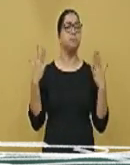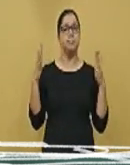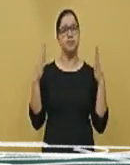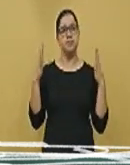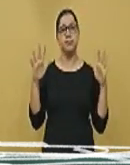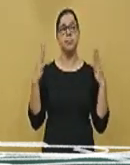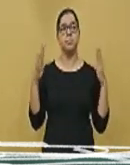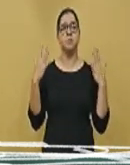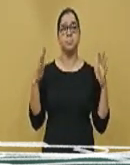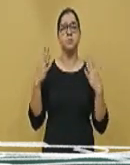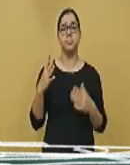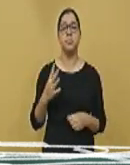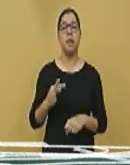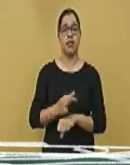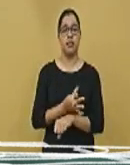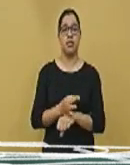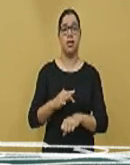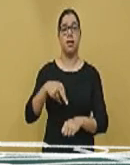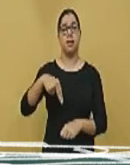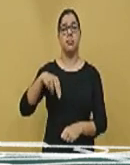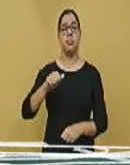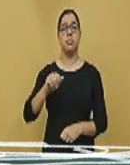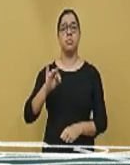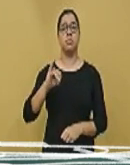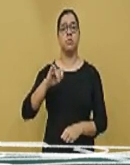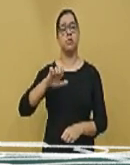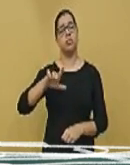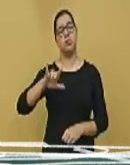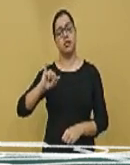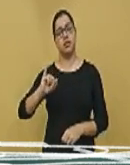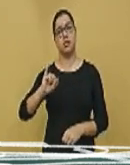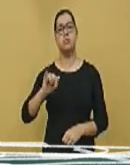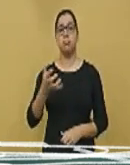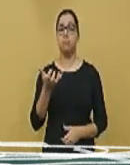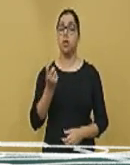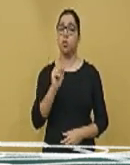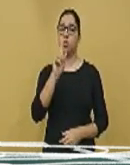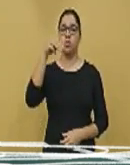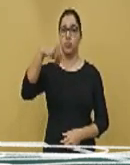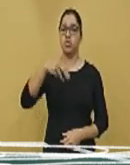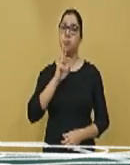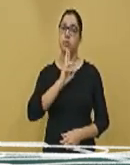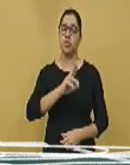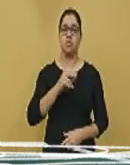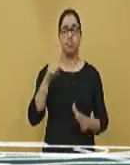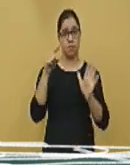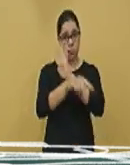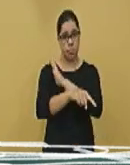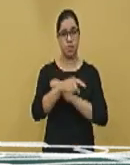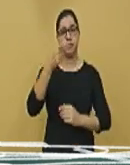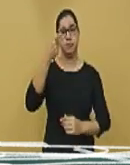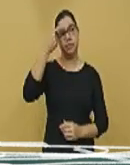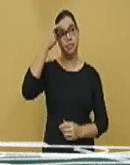A técnica Tatiana tem um minuto para dirigir a sua palavra à professora Liane.